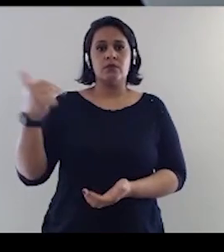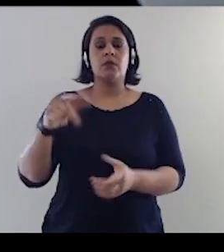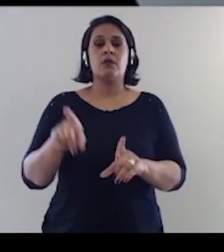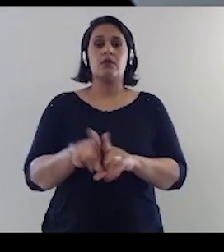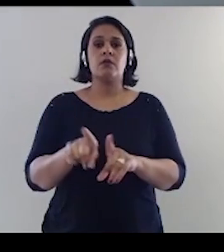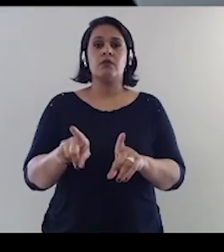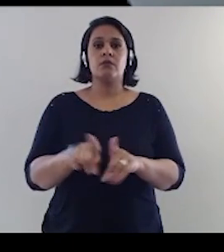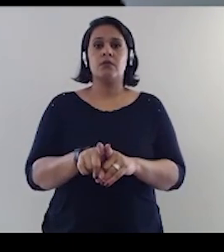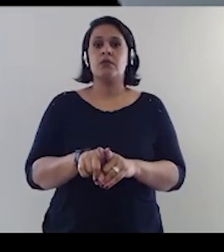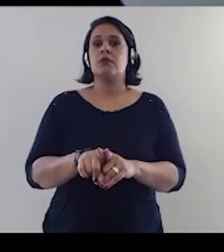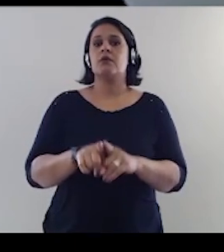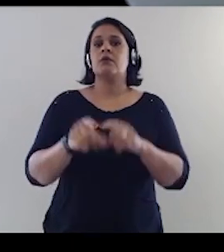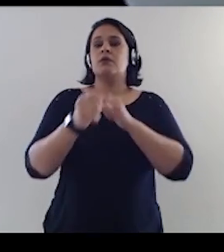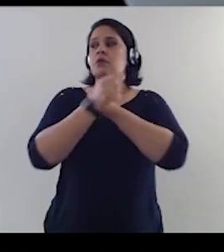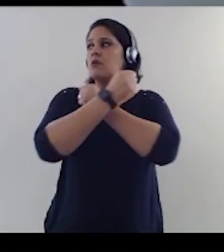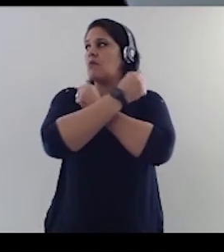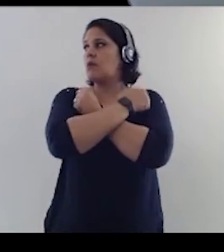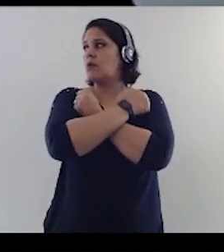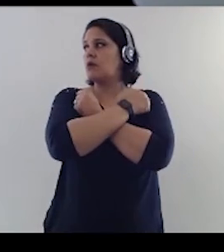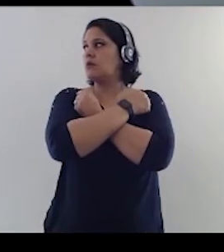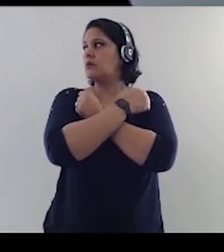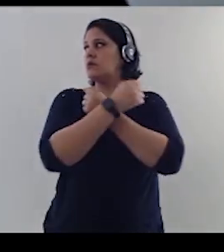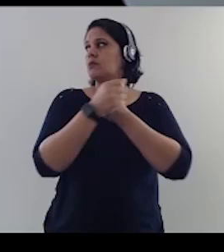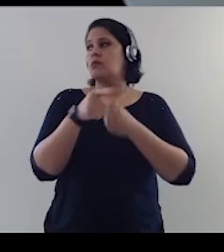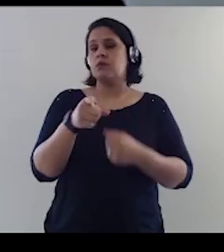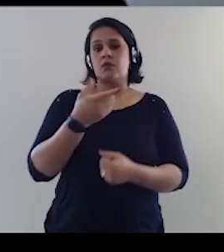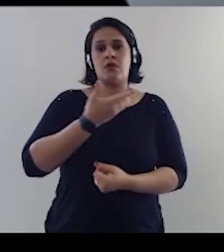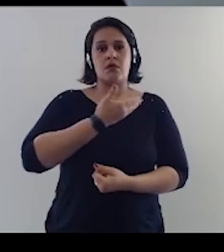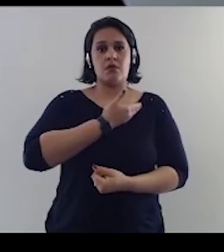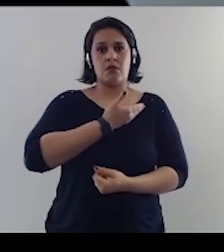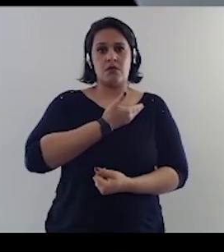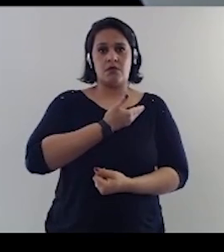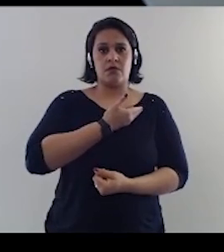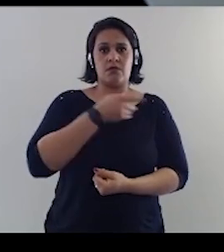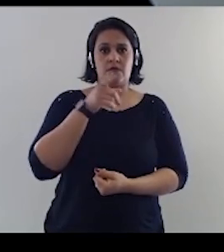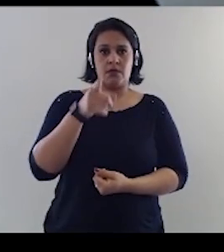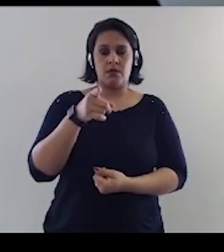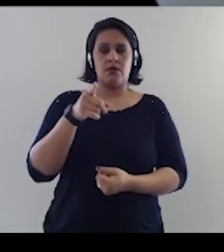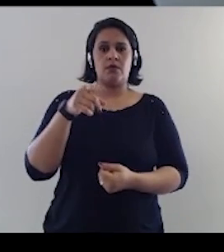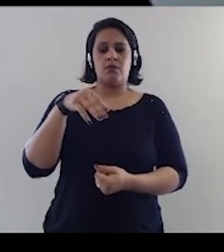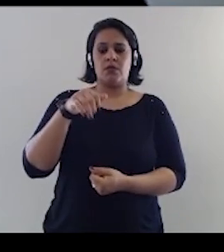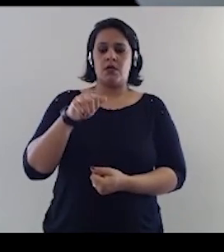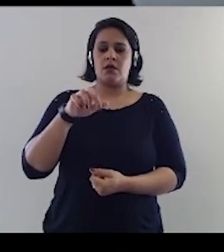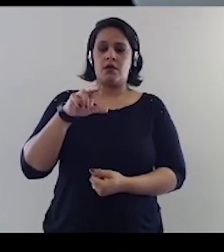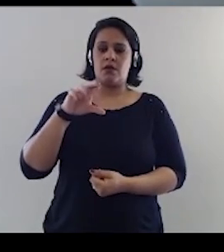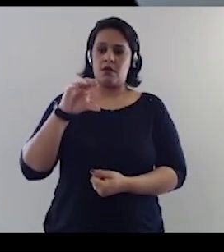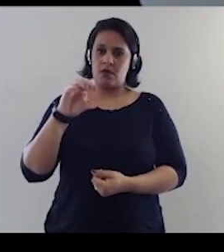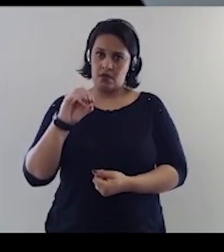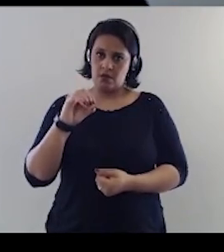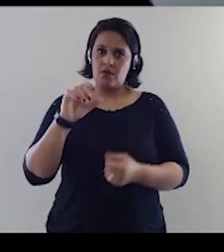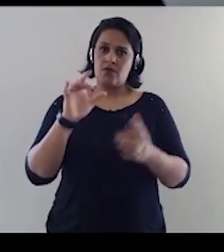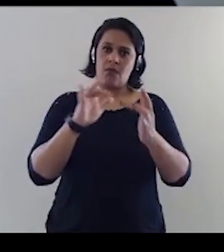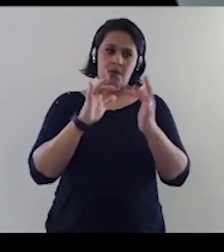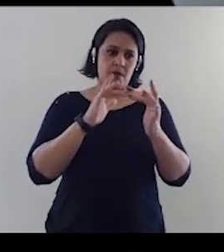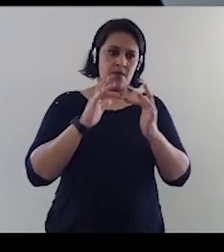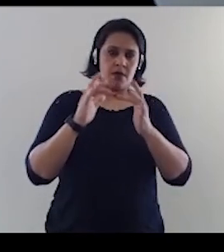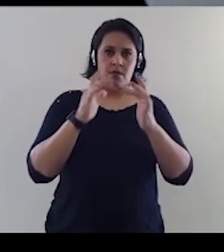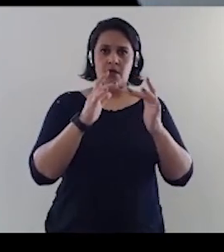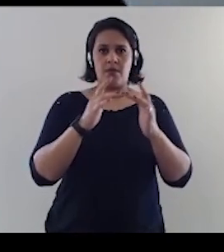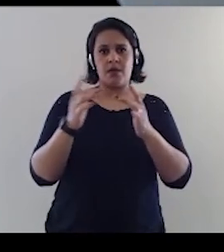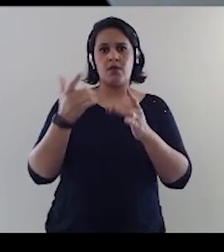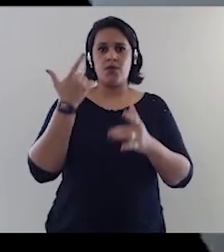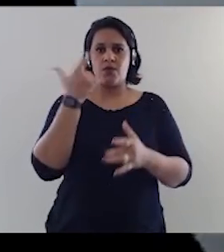um abraço ao amigo Marcos Vinícius, que fez os contactos preliminares relativos a esta minha